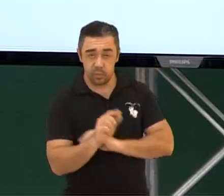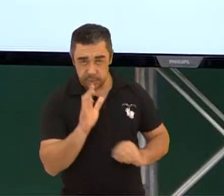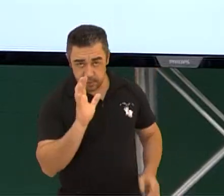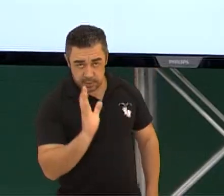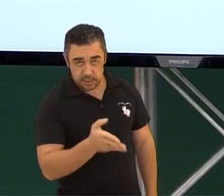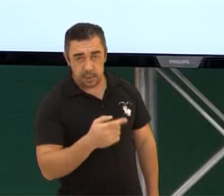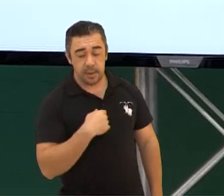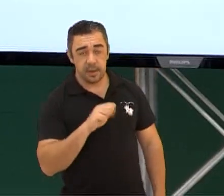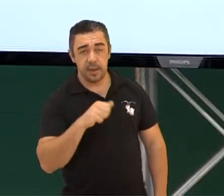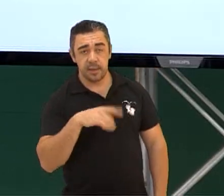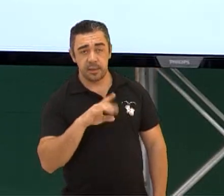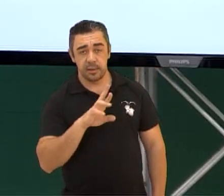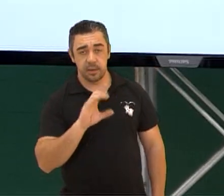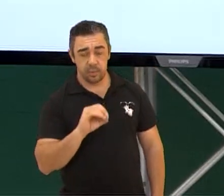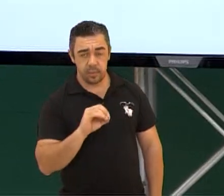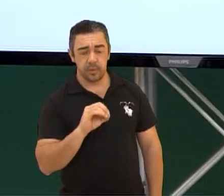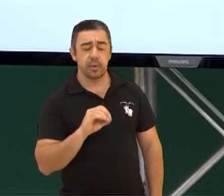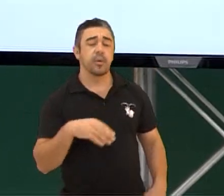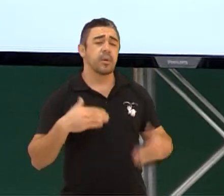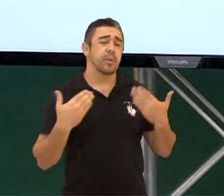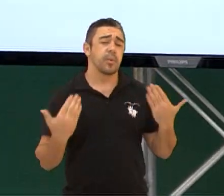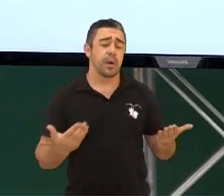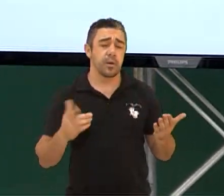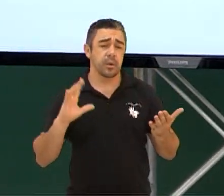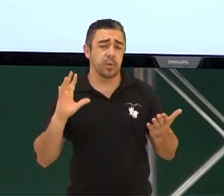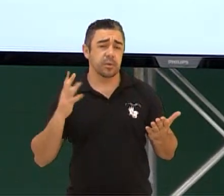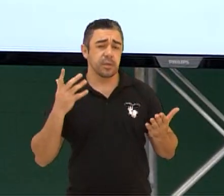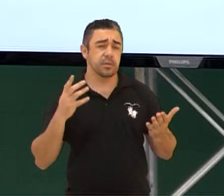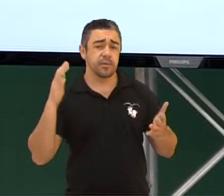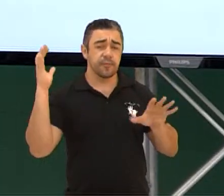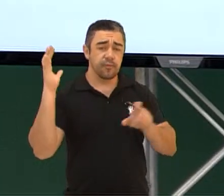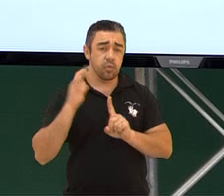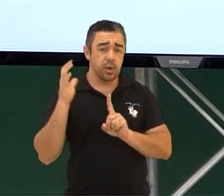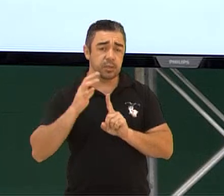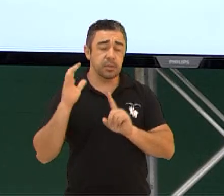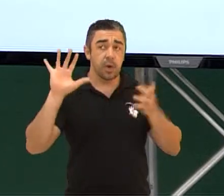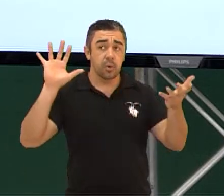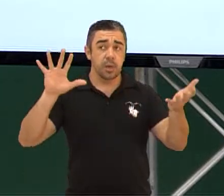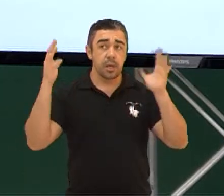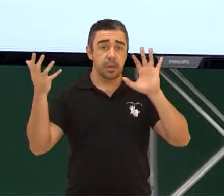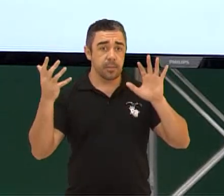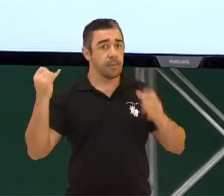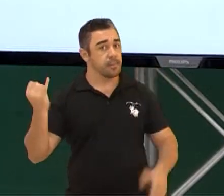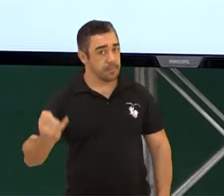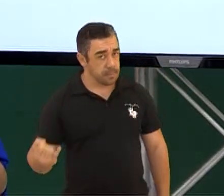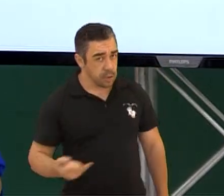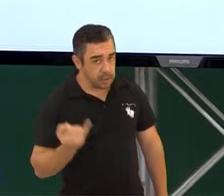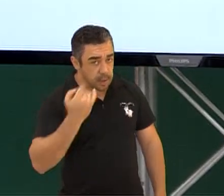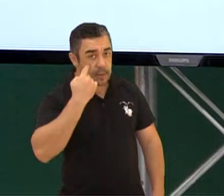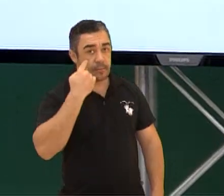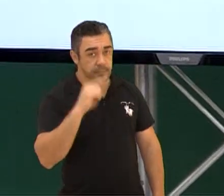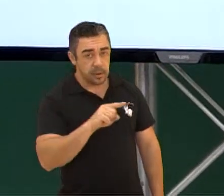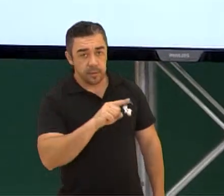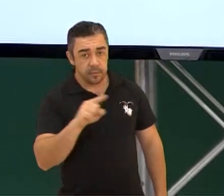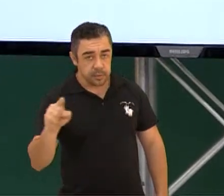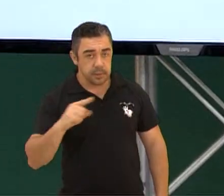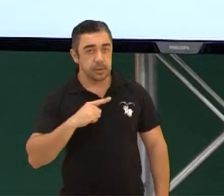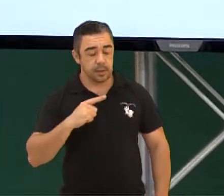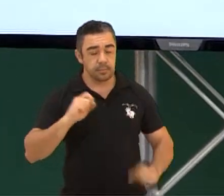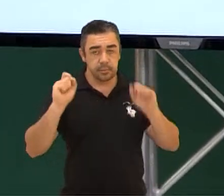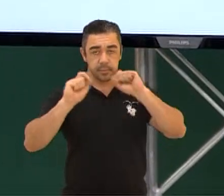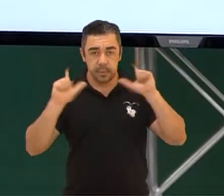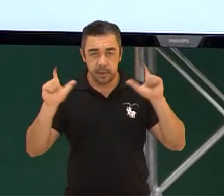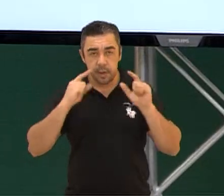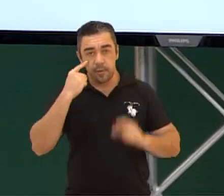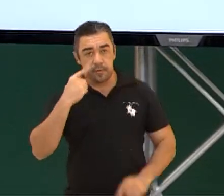pergunta aí do André Luiz. Quais os fatores que influenciam no clima? A gente estava falando, né? Então é importante, é bem interessante ver que o pessoal está ligado, né? E verificando quais